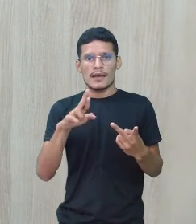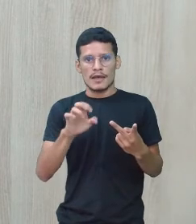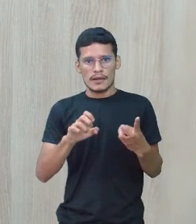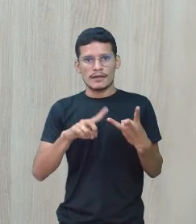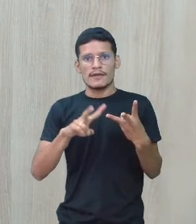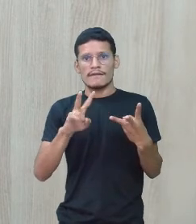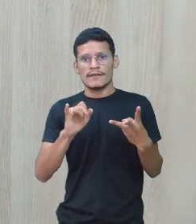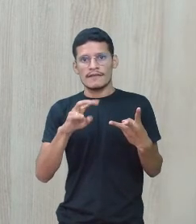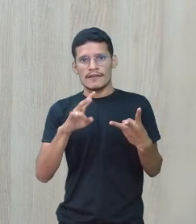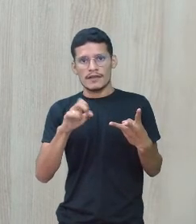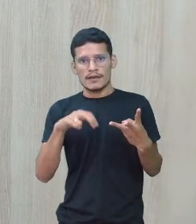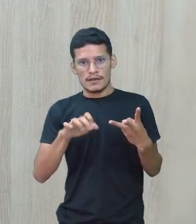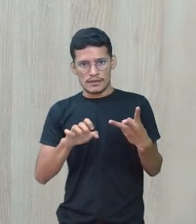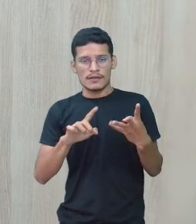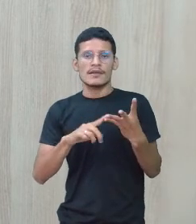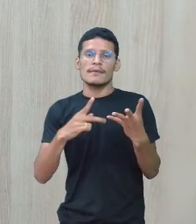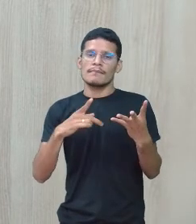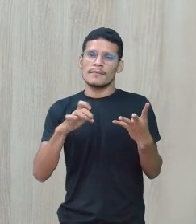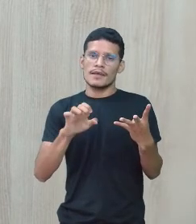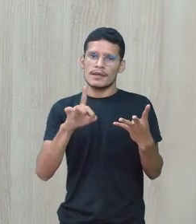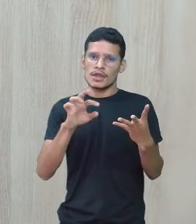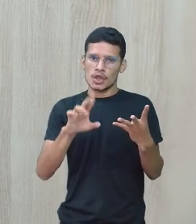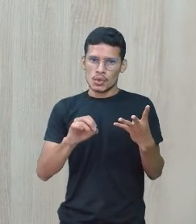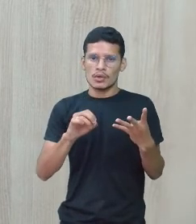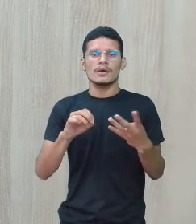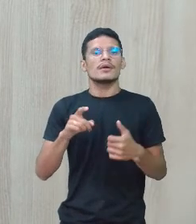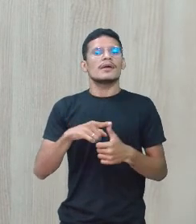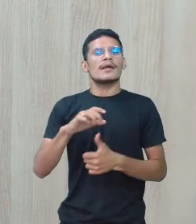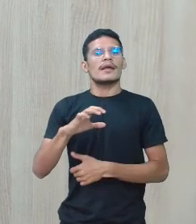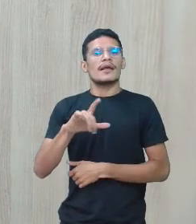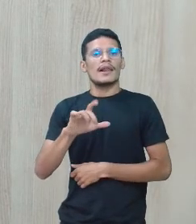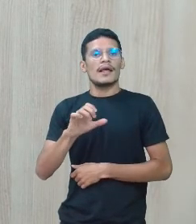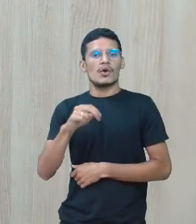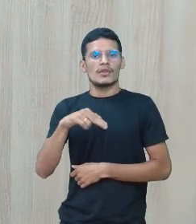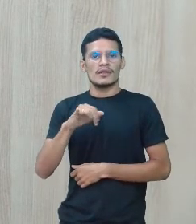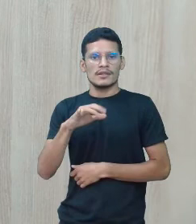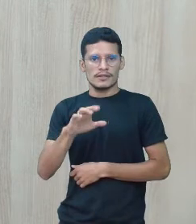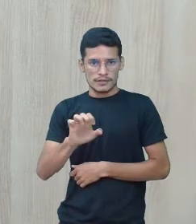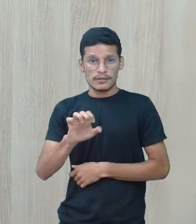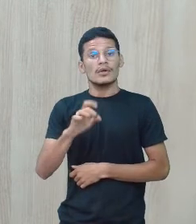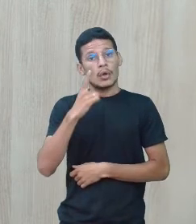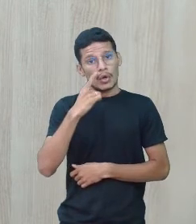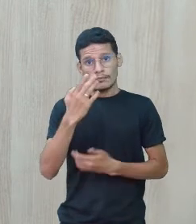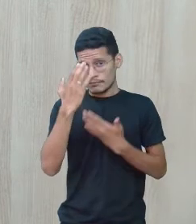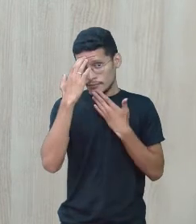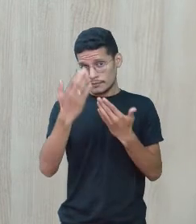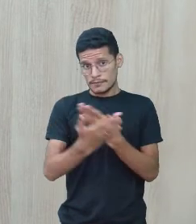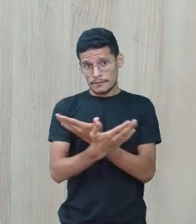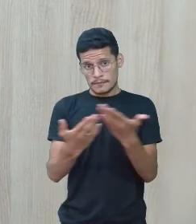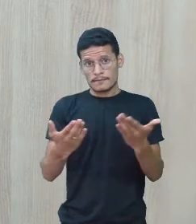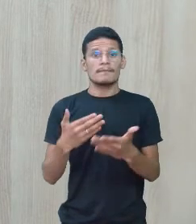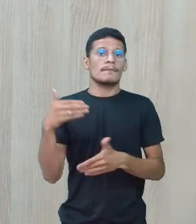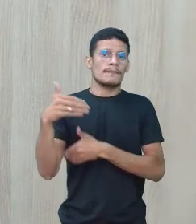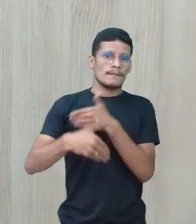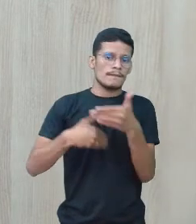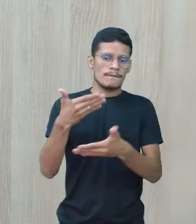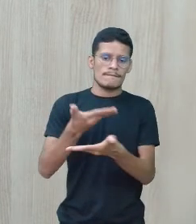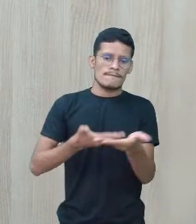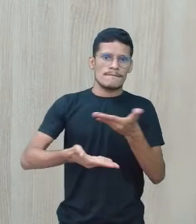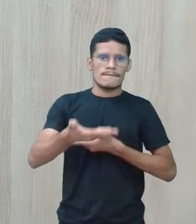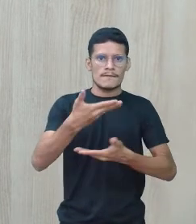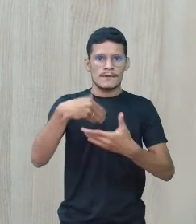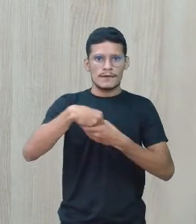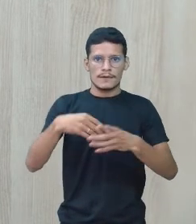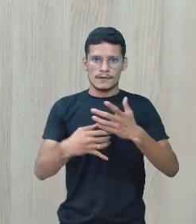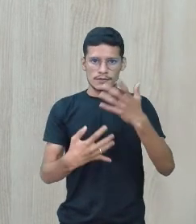Viviane, Pedro, Adelce e Cleonice. Ai, que maravilha. Então, obrigado por vocês estarem aí interagindo, não